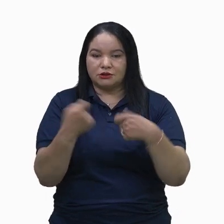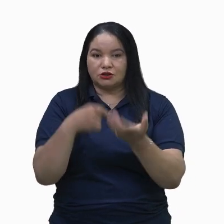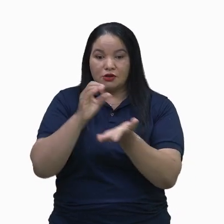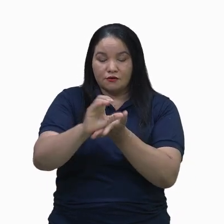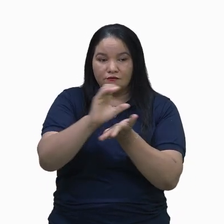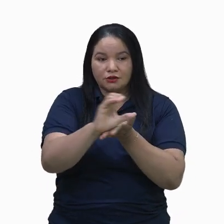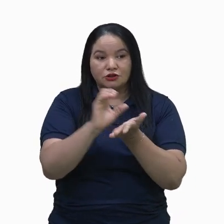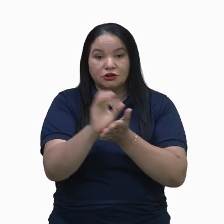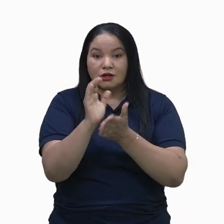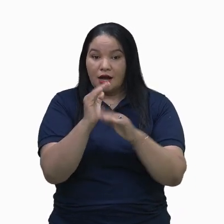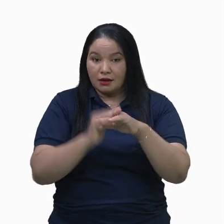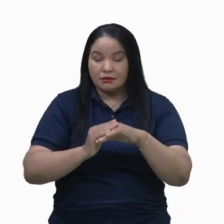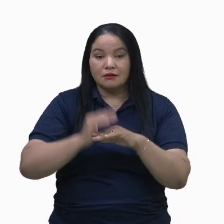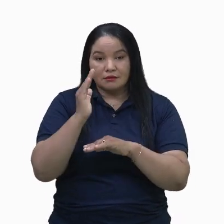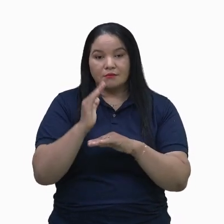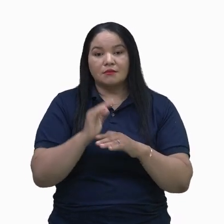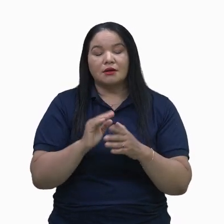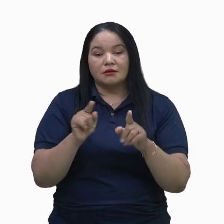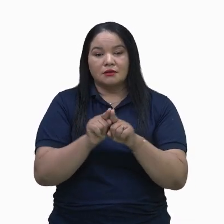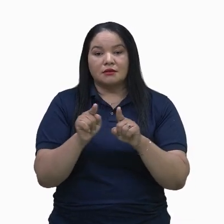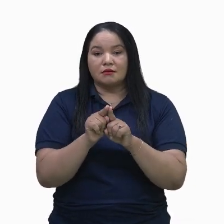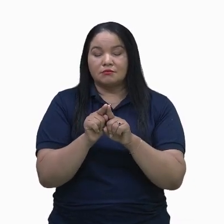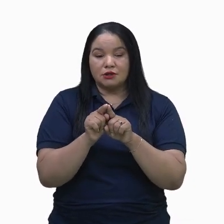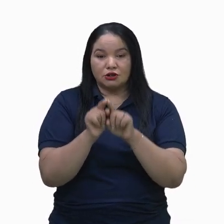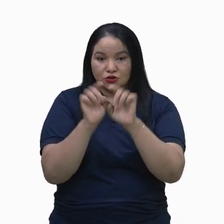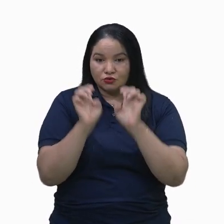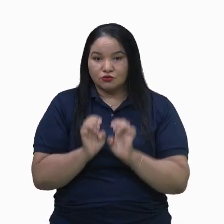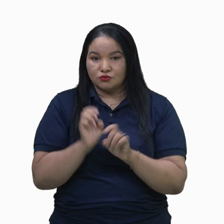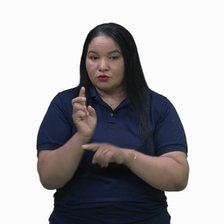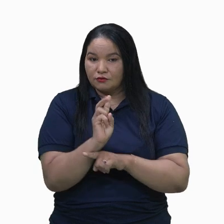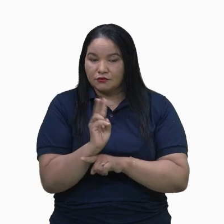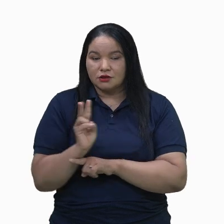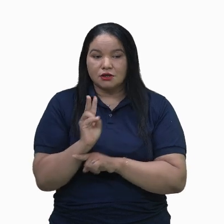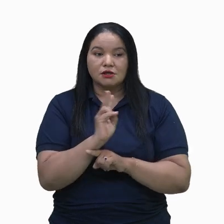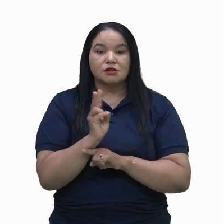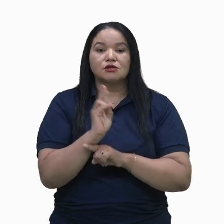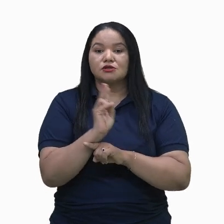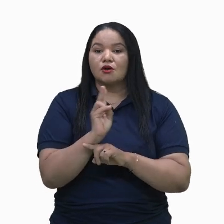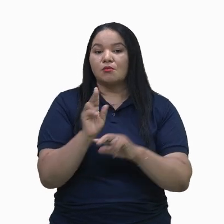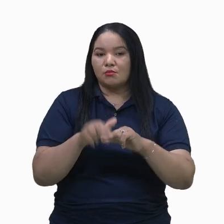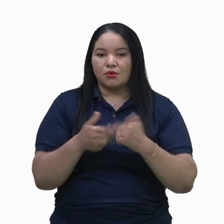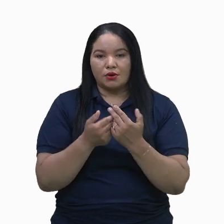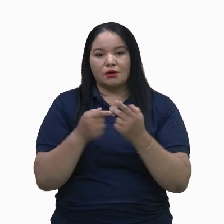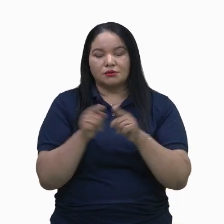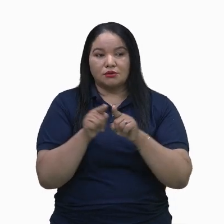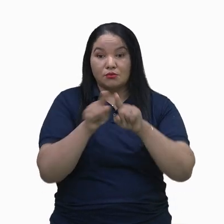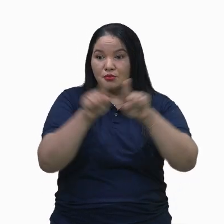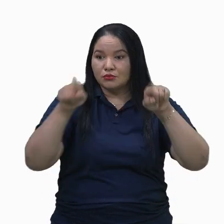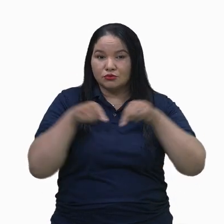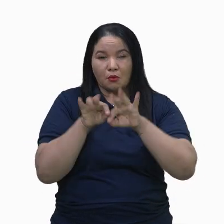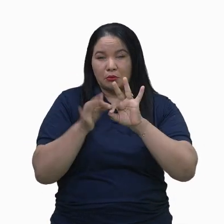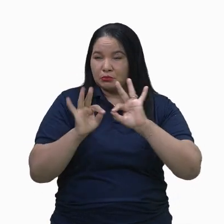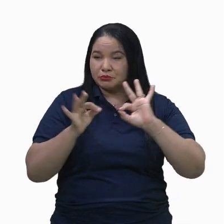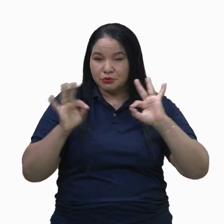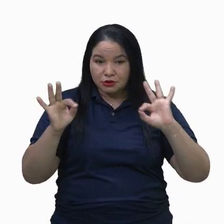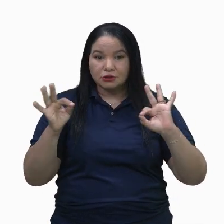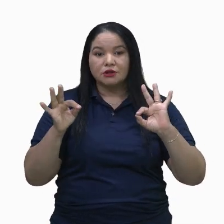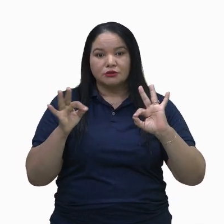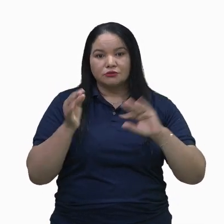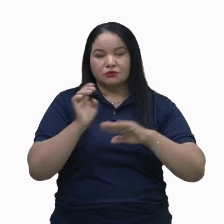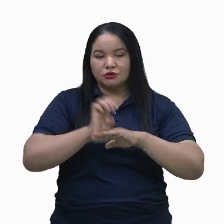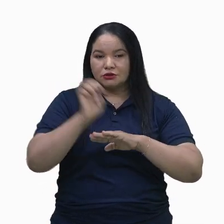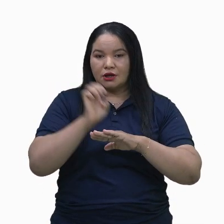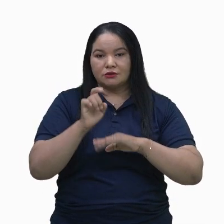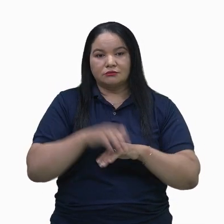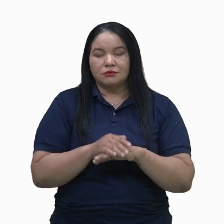questão dessas estruturas de fiscalização, até mesmo por conta da dimensão territorial aí do nosso estado, não